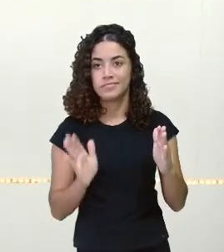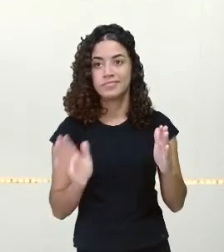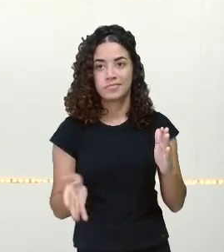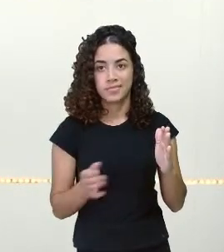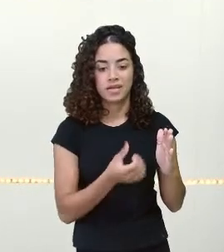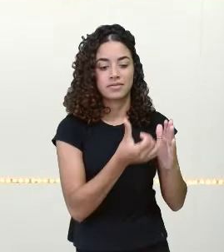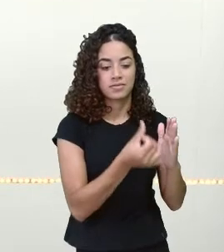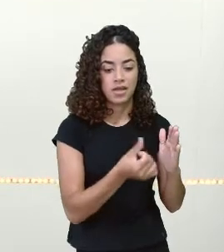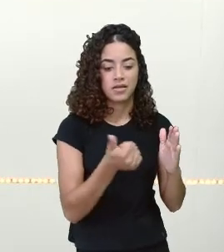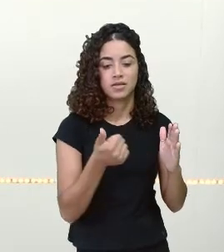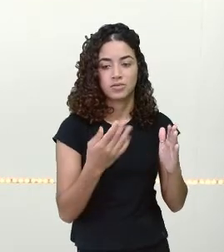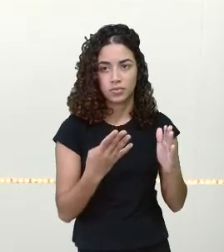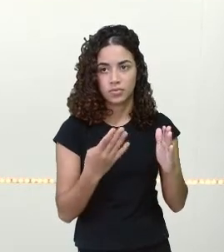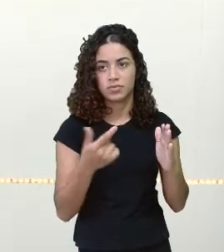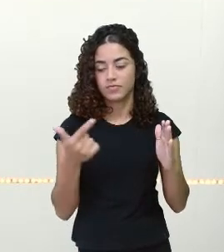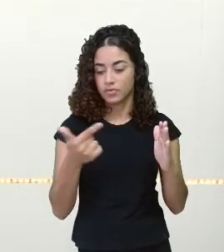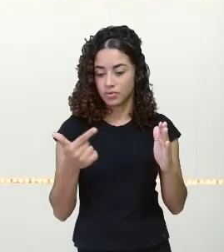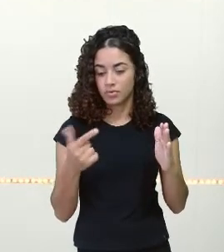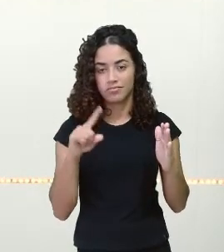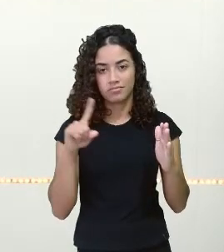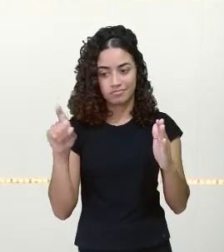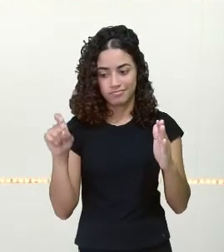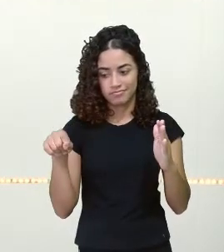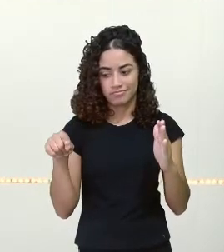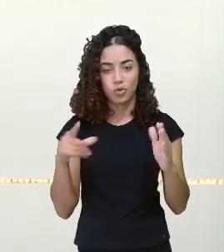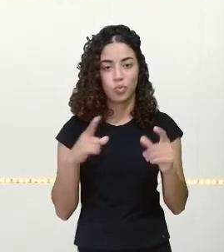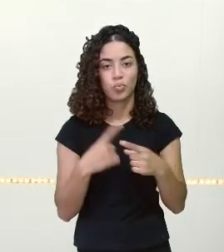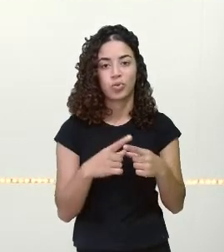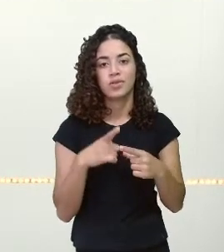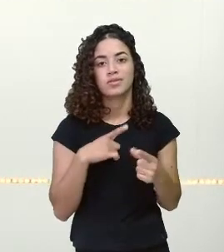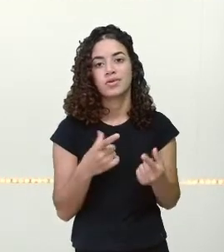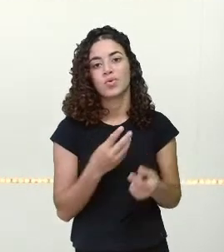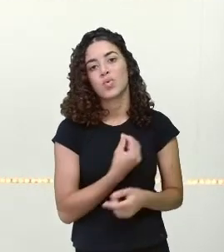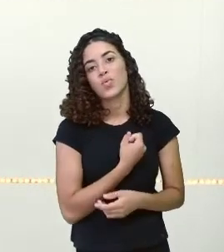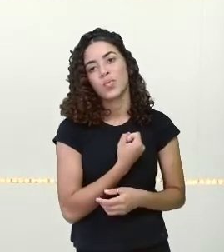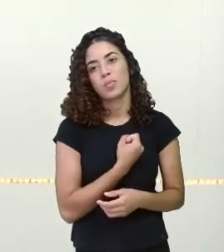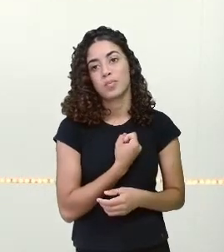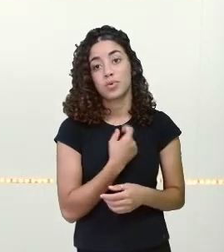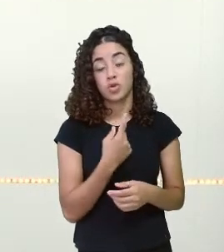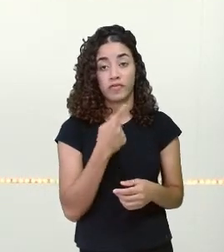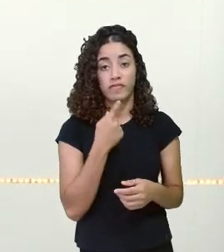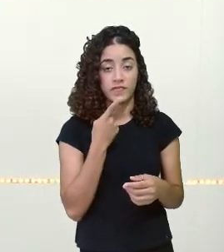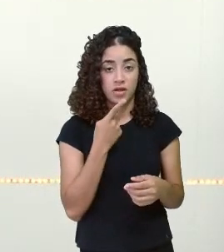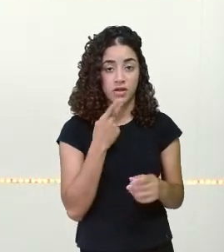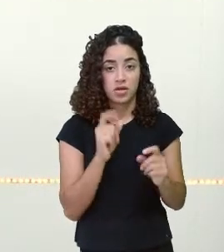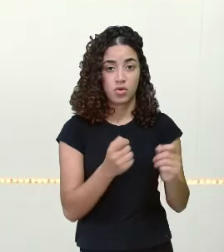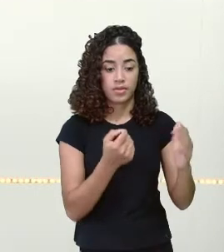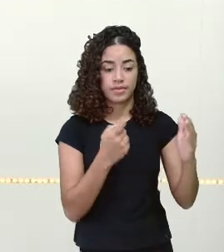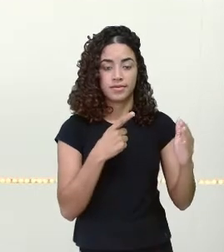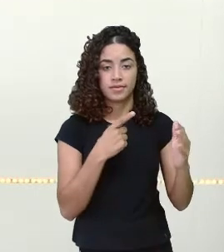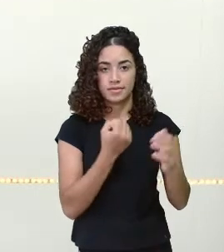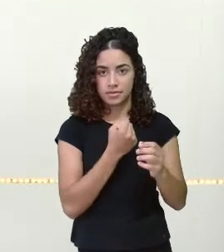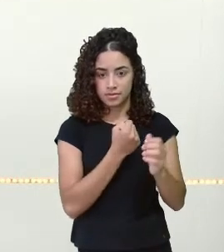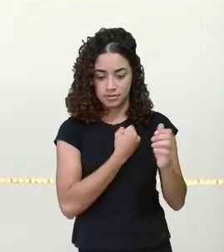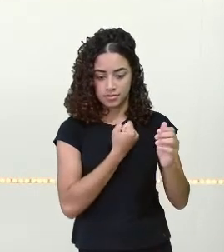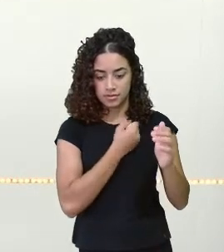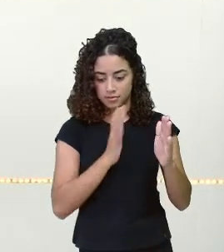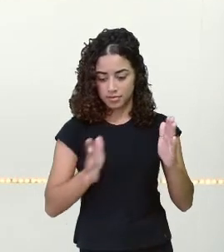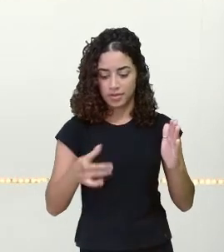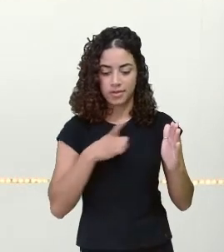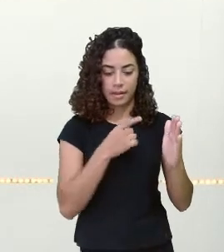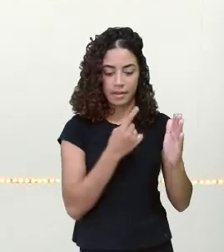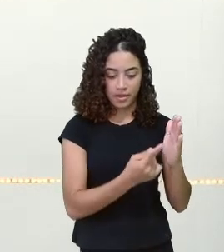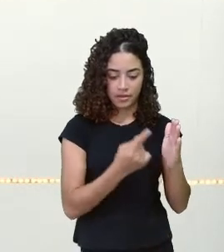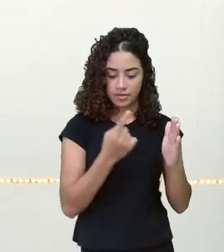Porque está envolvendo números. Quando a gente fala de sequência, eu tenho aqui, ó, o primeiro termo, o segundo